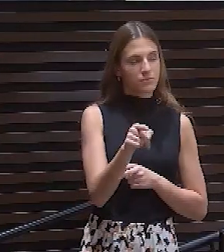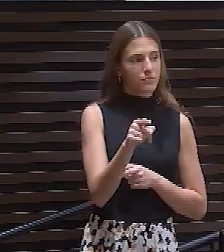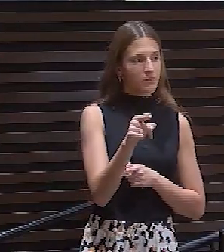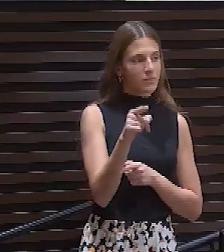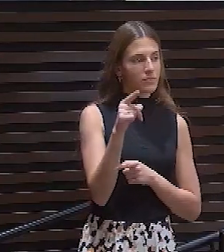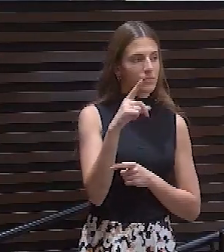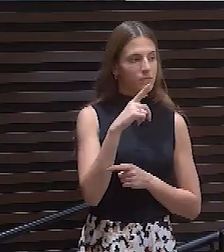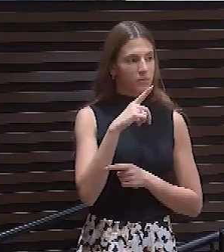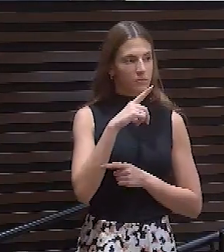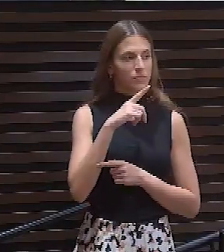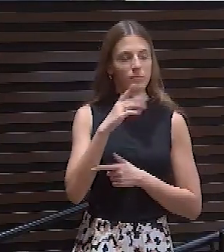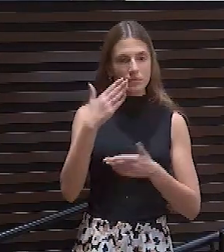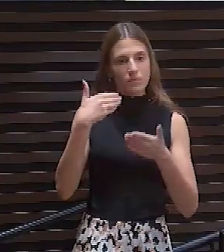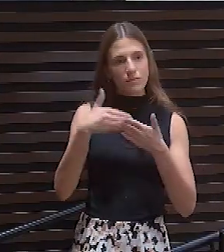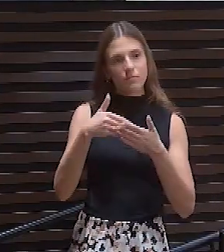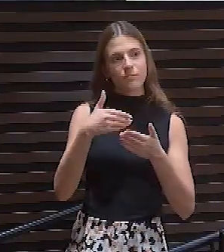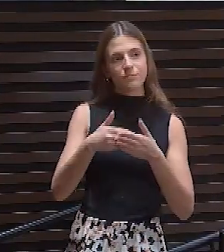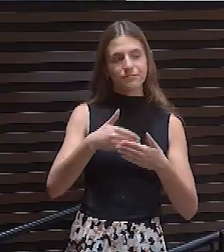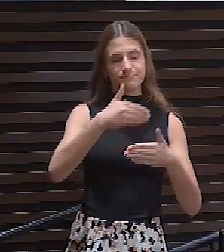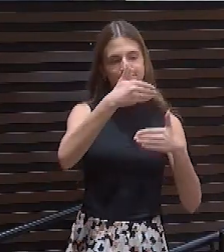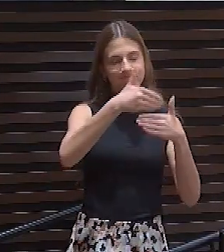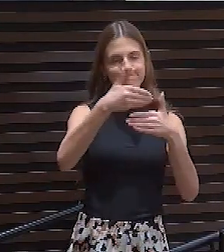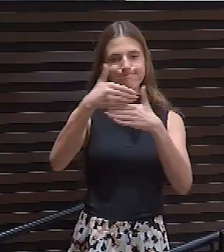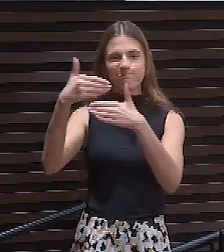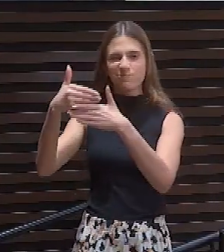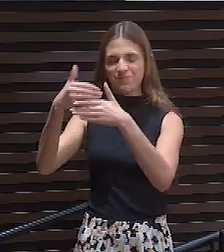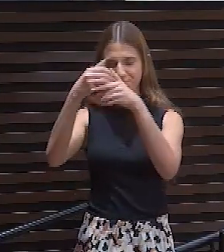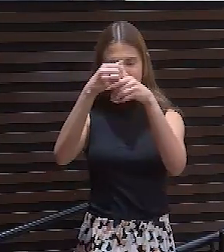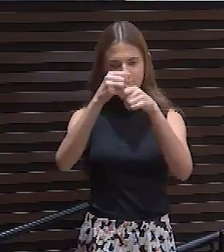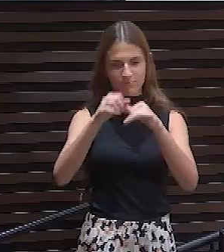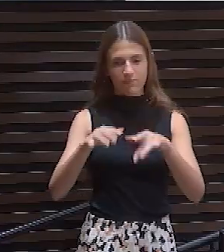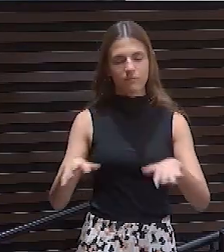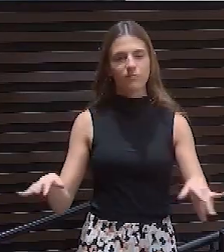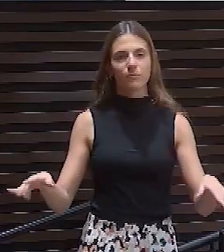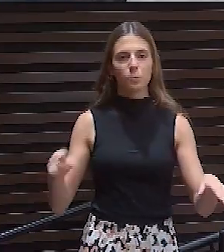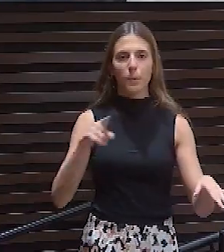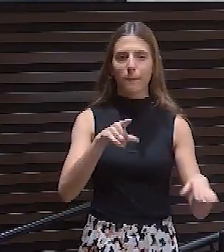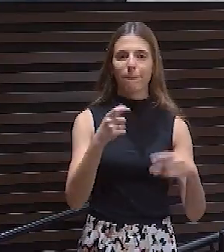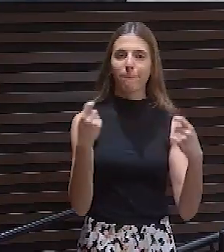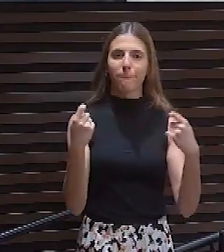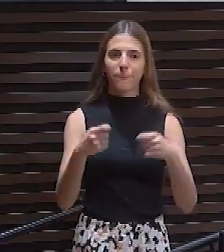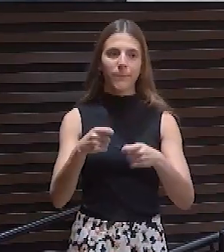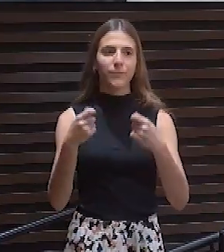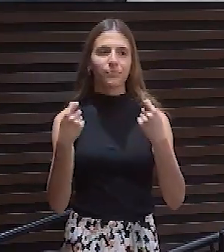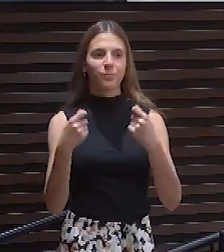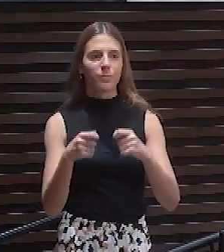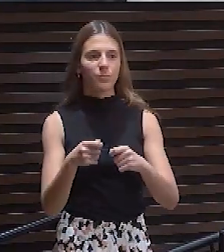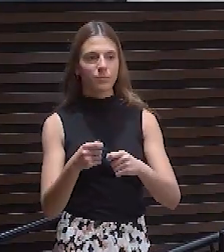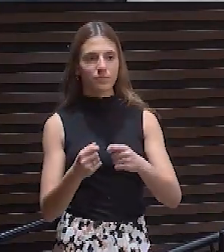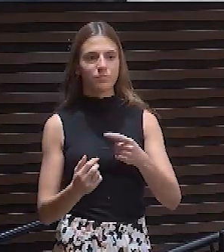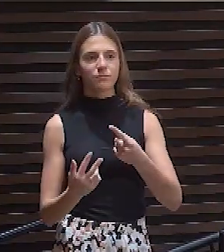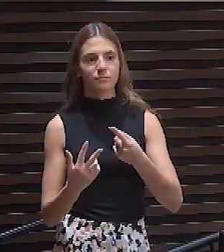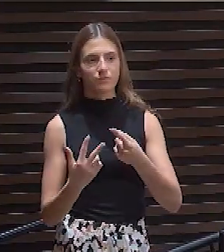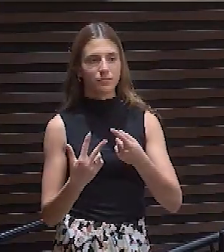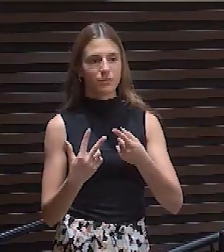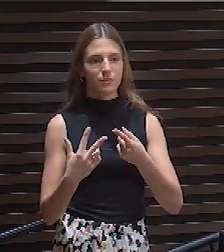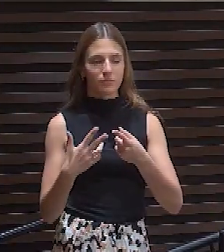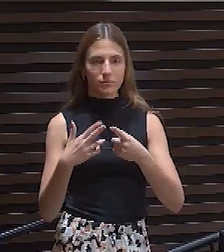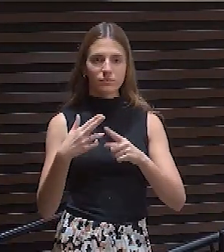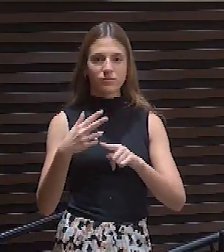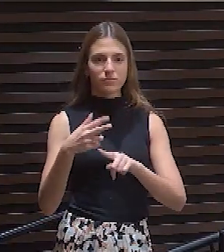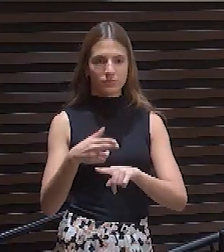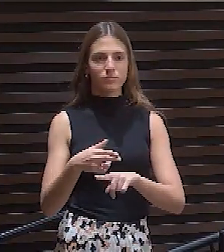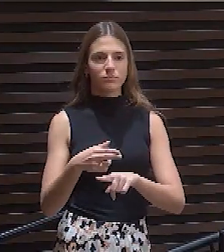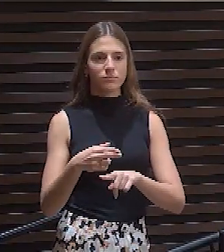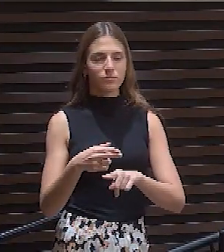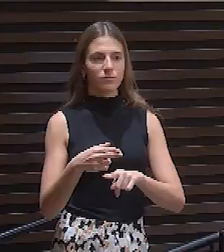nas muralhas de Jericó, para que as muralhas caiam, você precisa ser circuncidado.